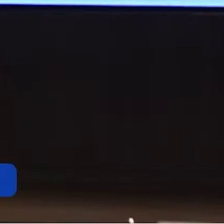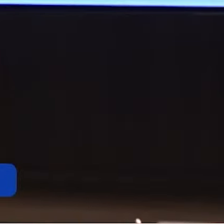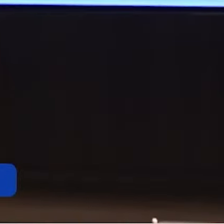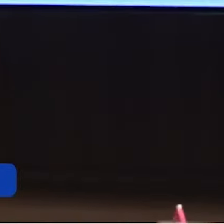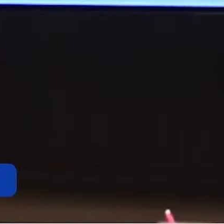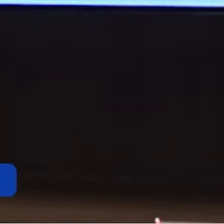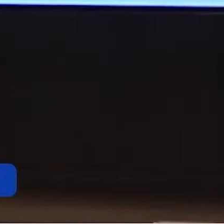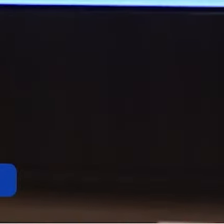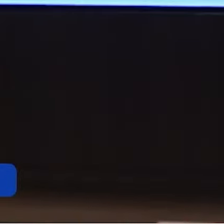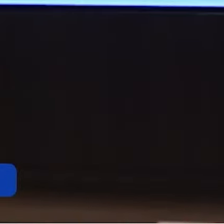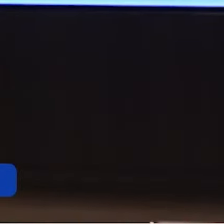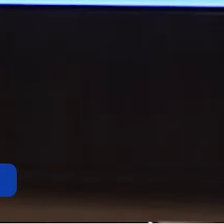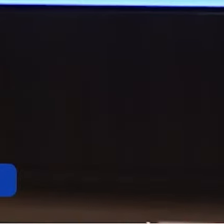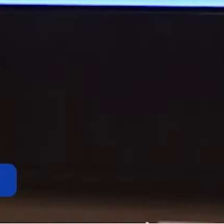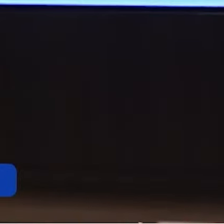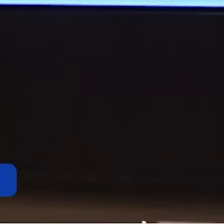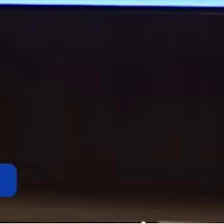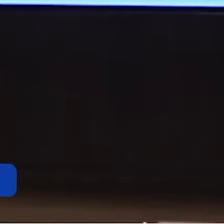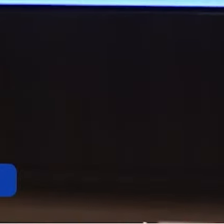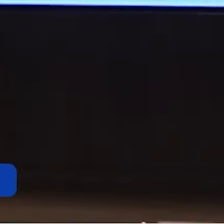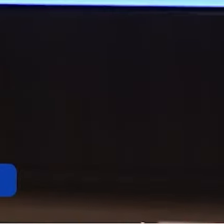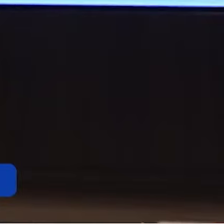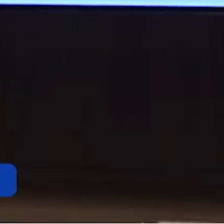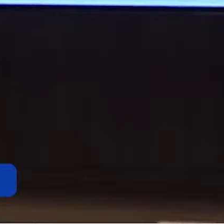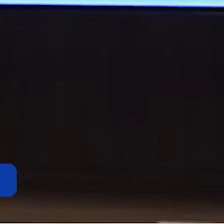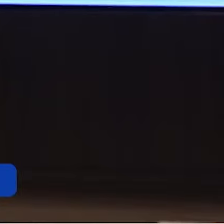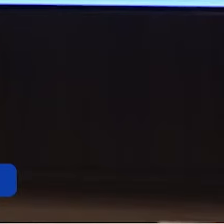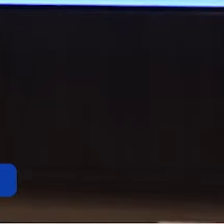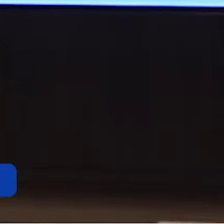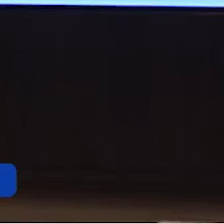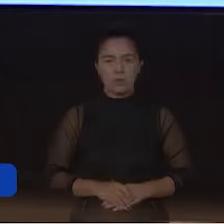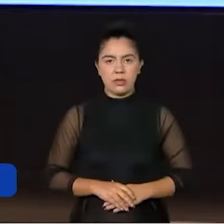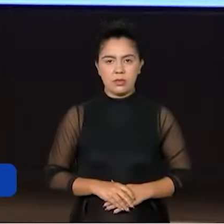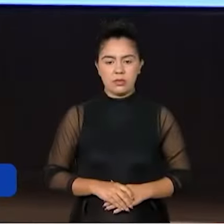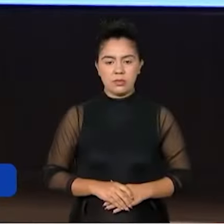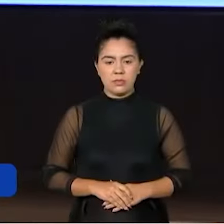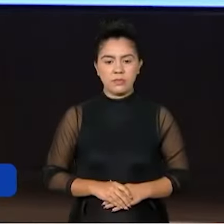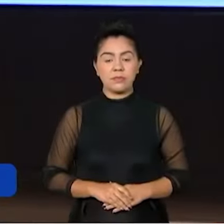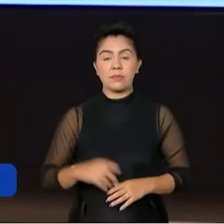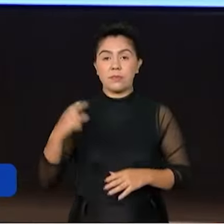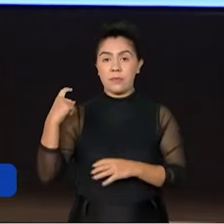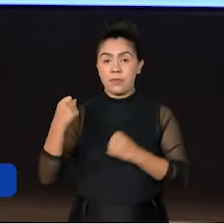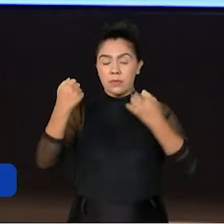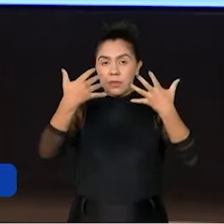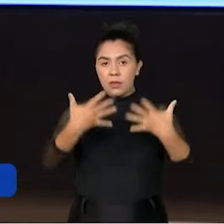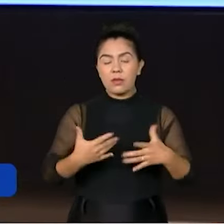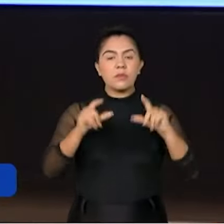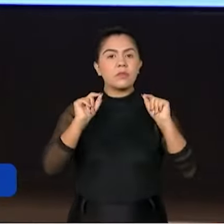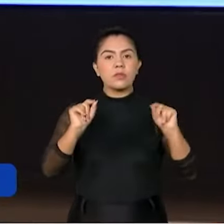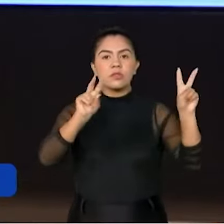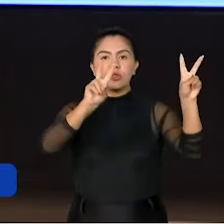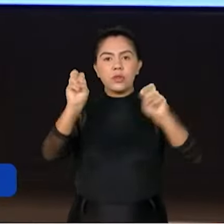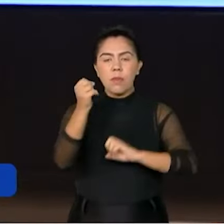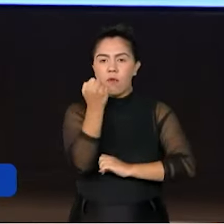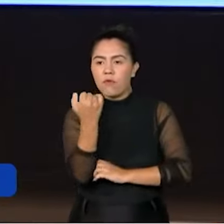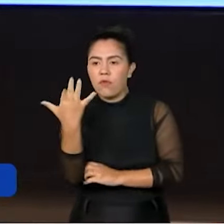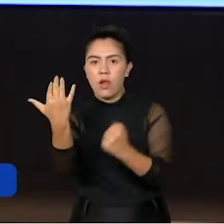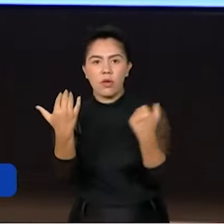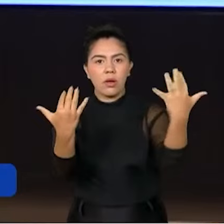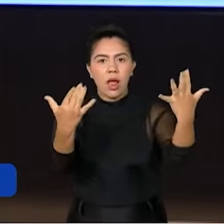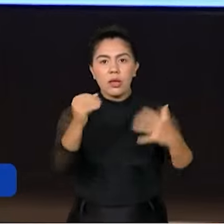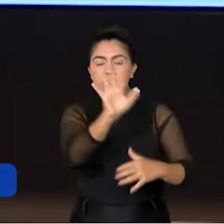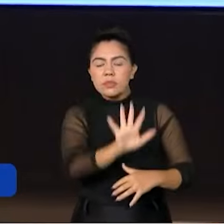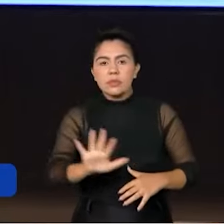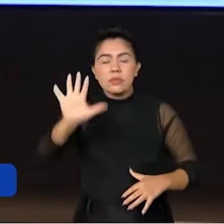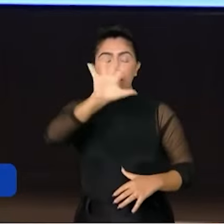as unidades de conservação estão sendo destruídas, as florestas nacionais. Inclusive, eu recebi um pedido